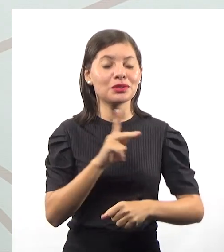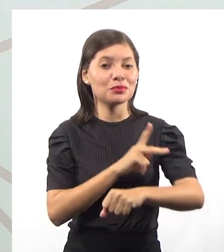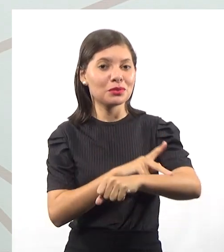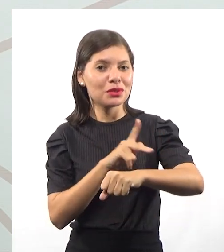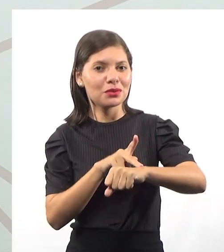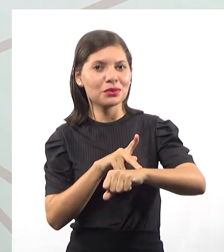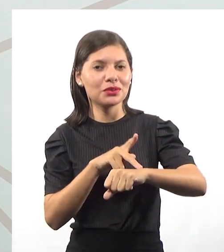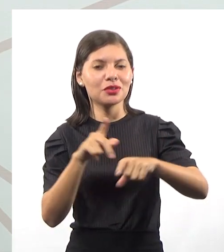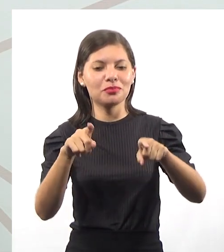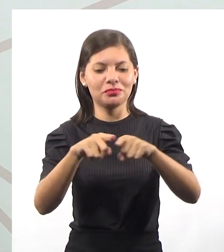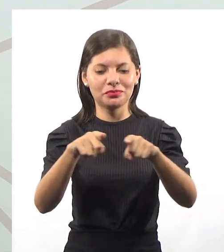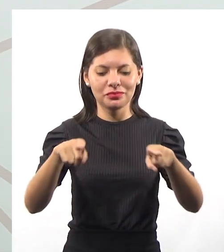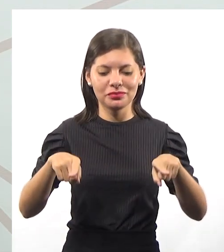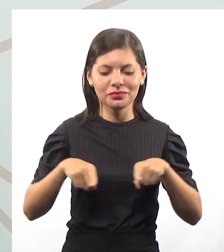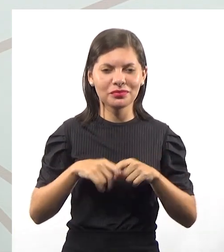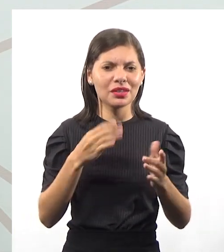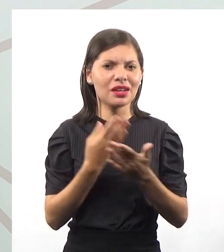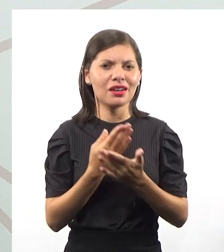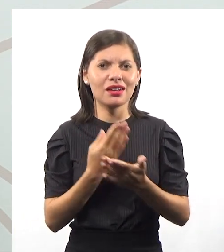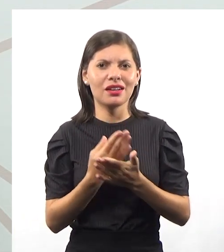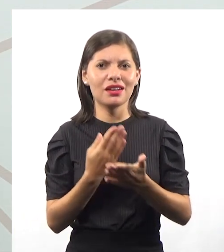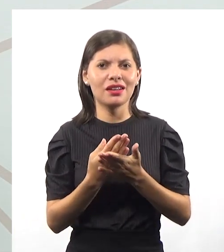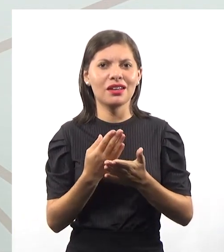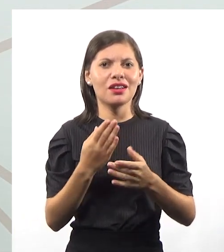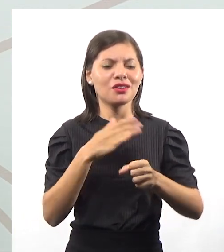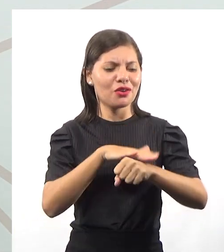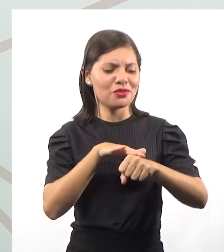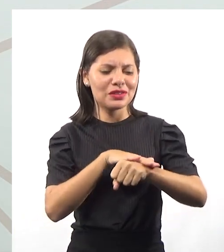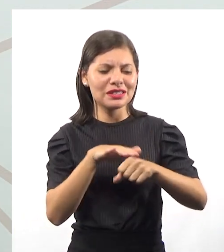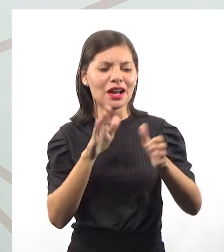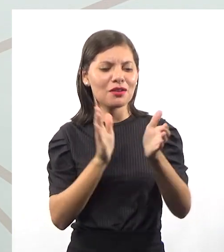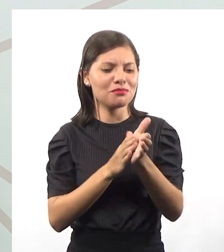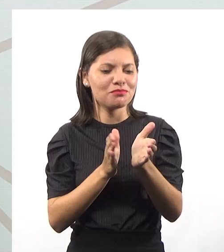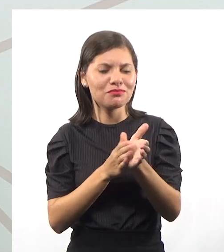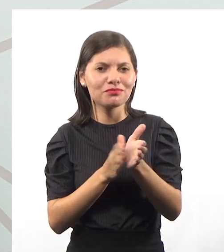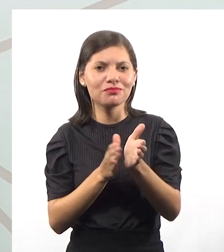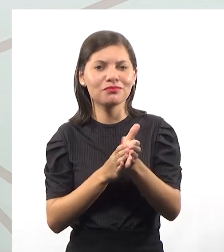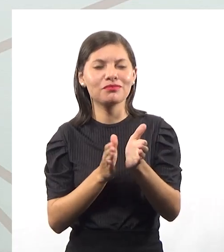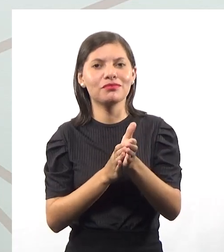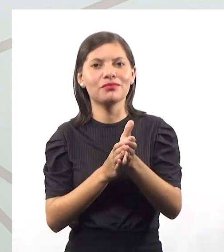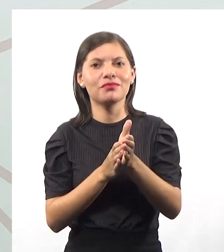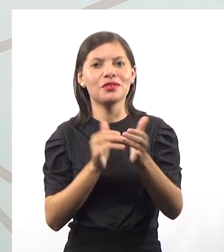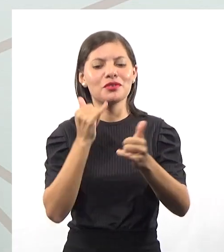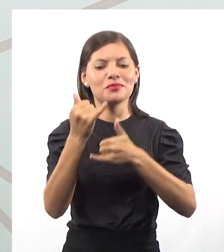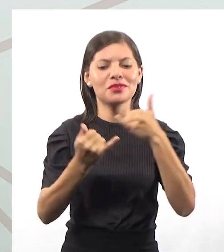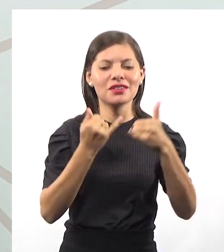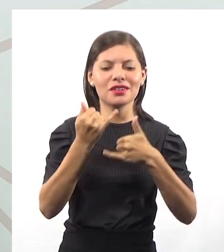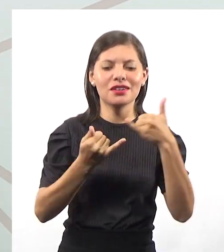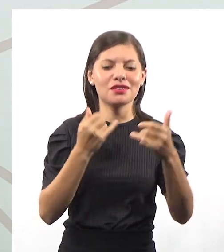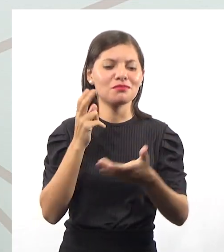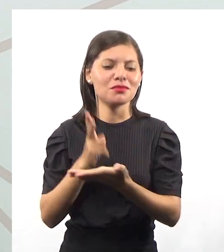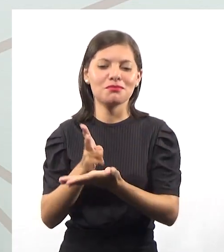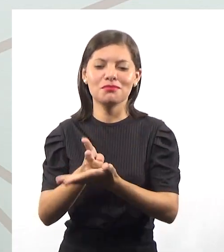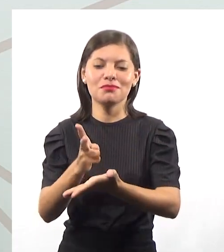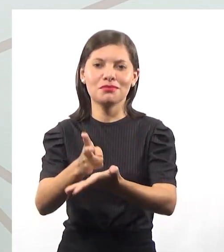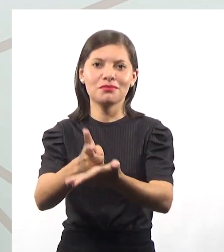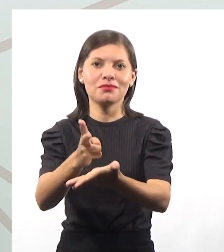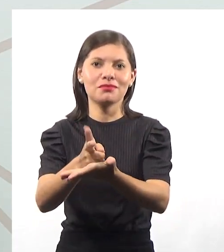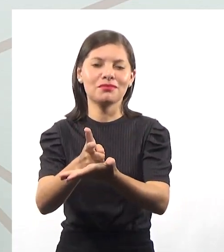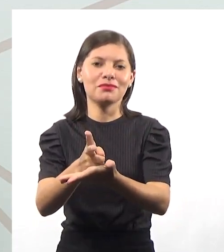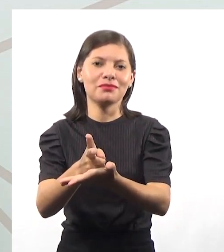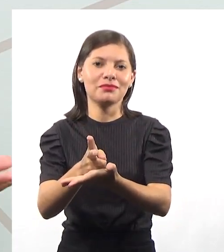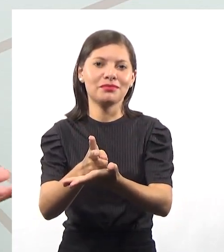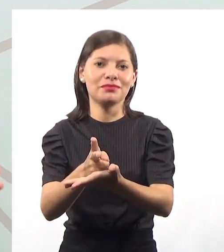os professores de pedagogia lá, né, a turma de pedagogia, eles só sabem bater palma, estourar balão, estão só sempre brincando. Prova